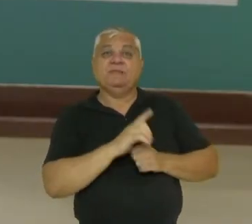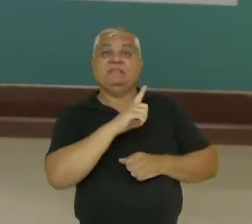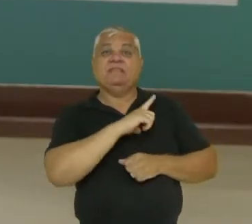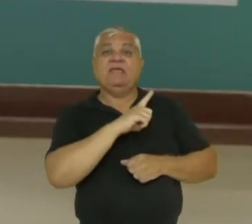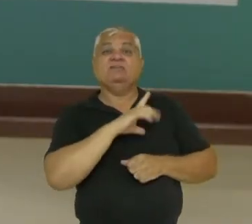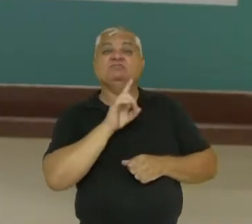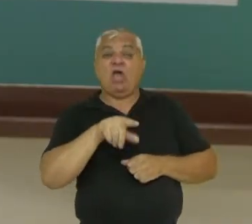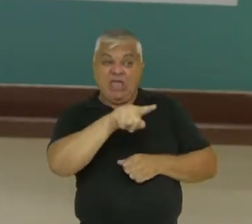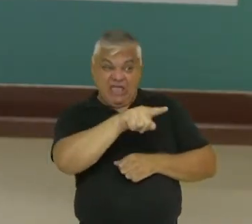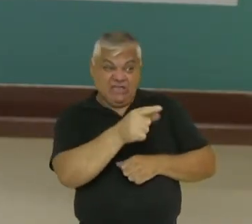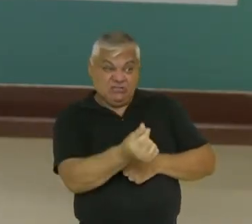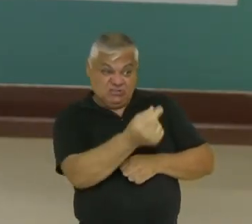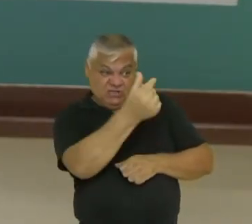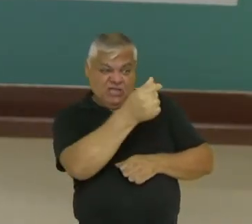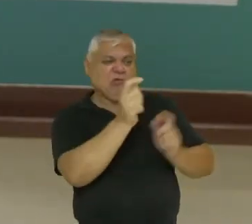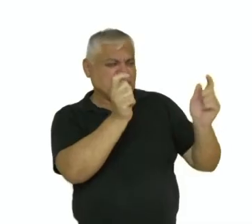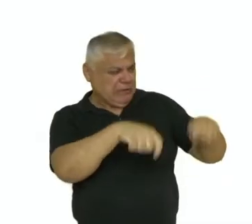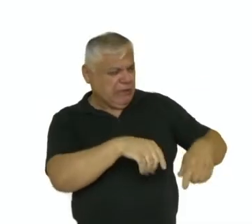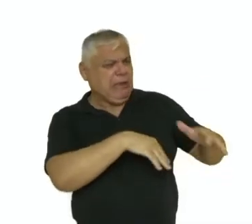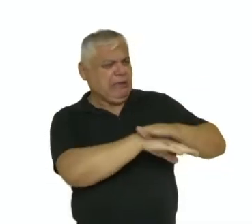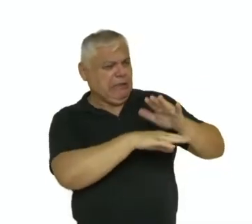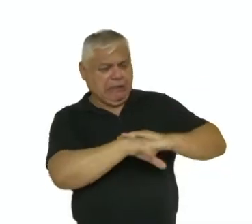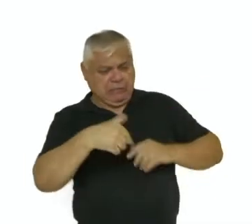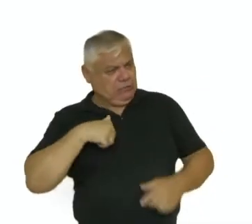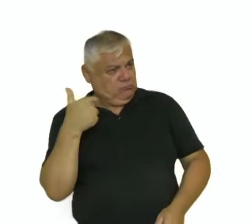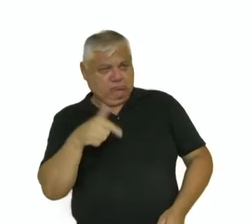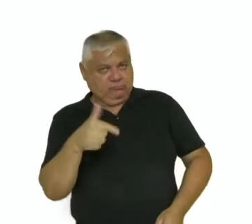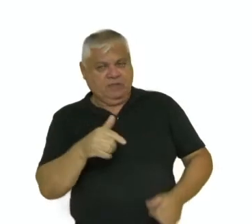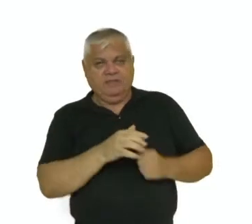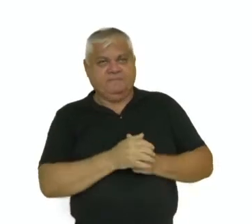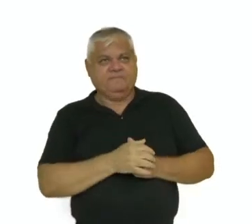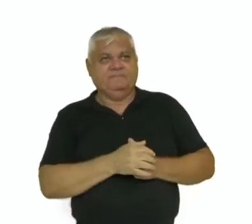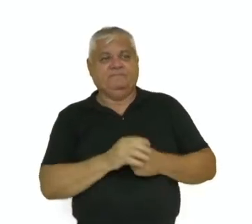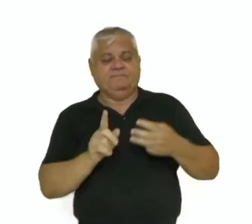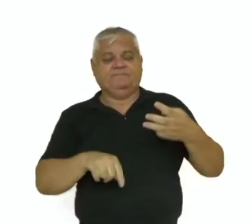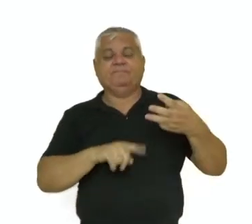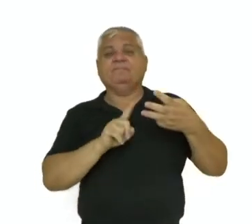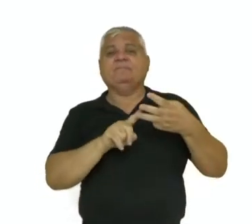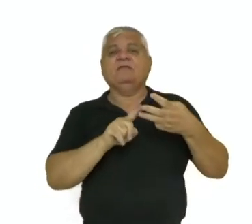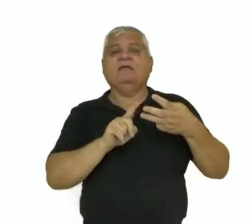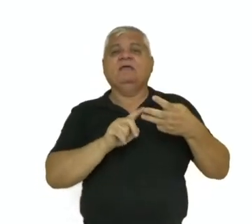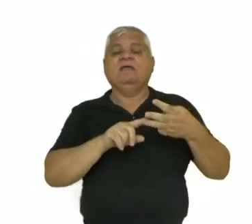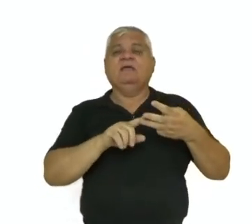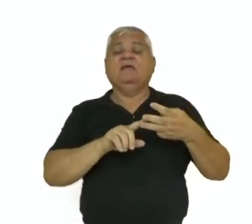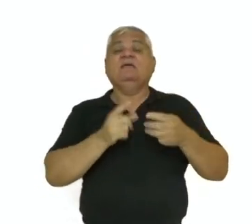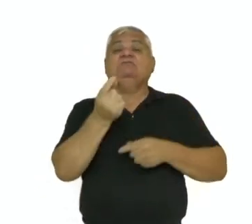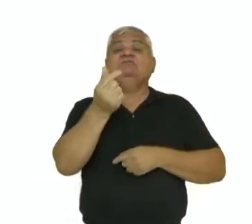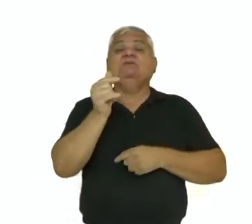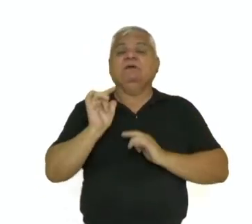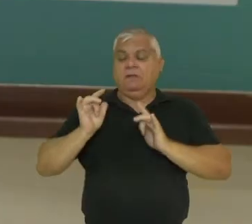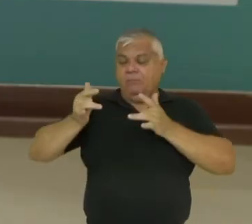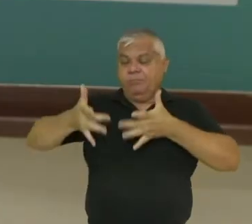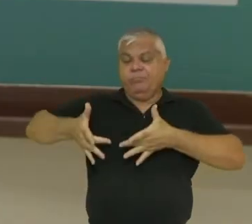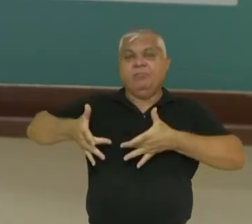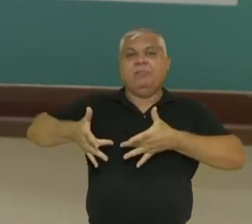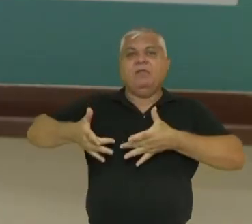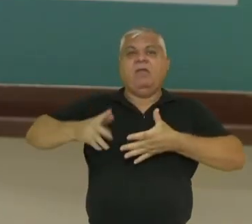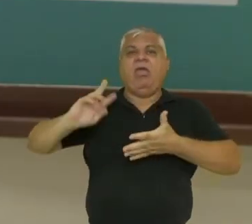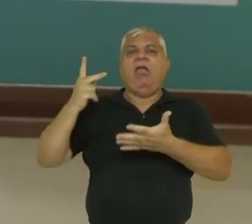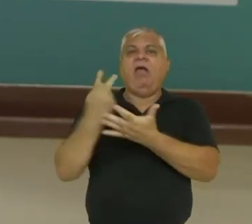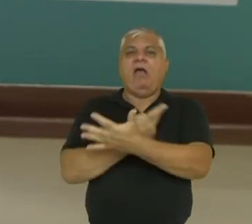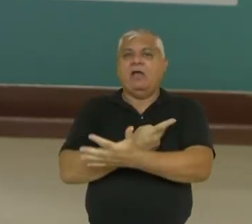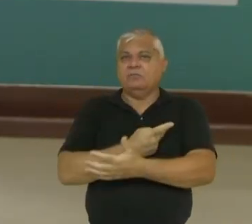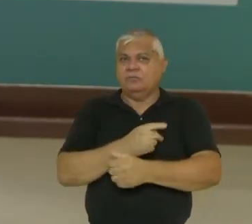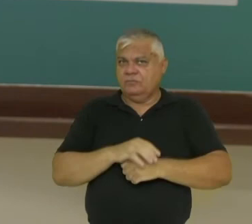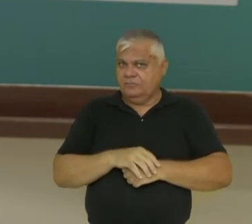bom também. Então esse é apenas um mito, então vocês têm que tomar muito cuidado. Vamos para a nossa segunda